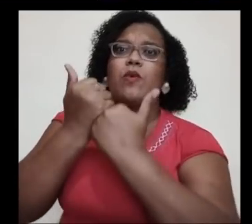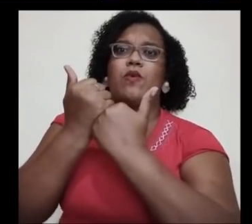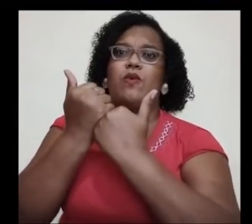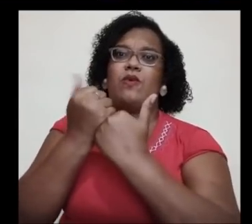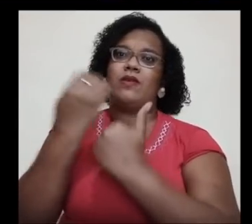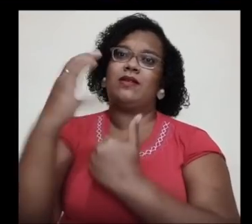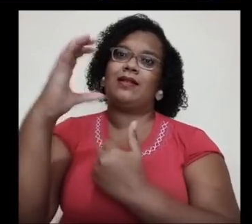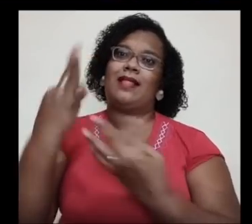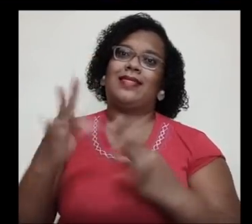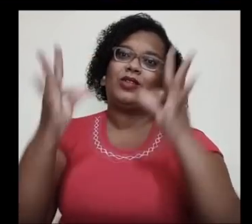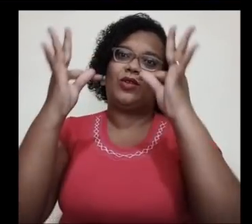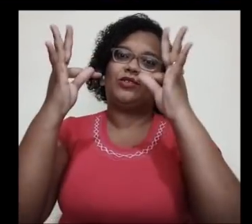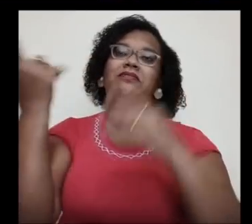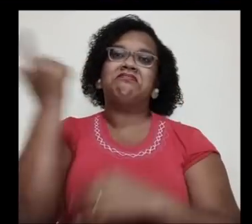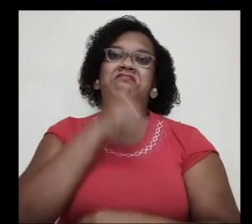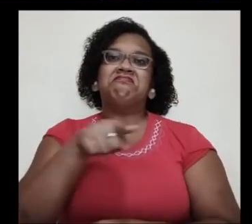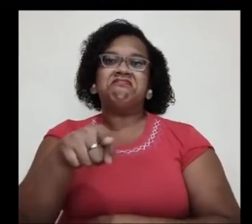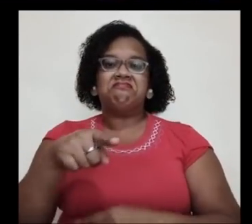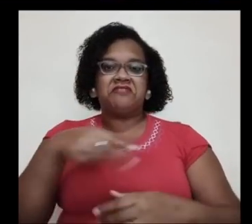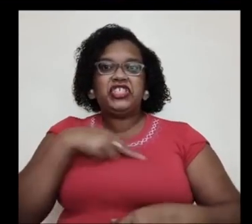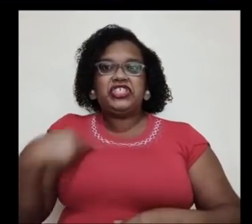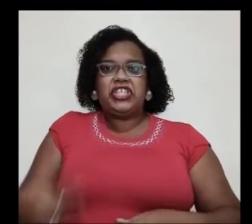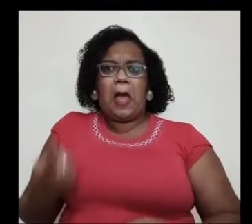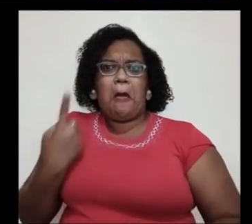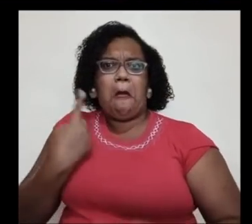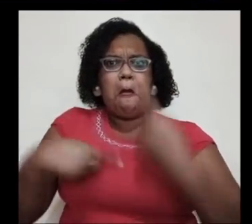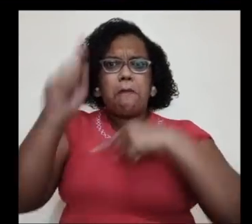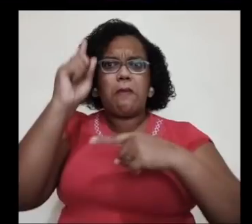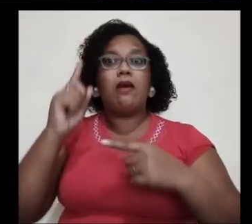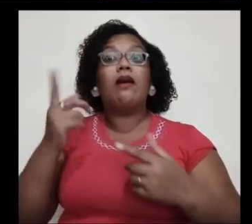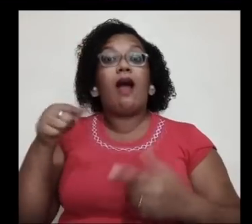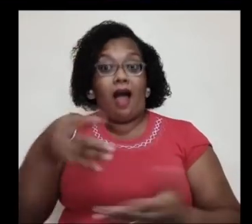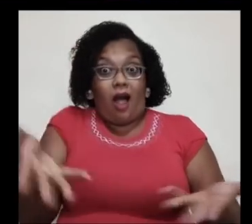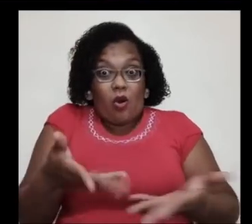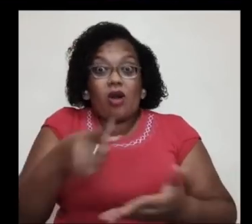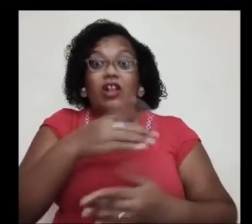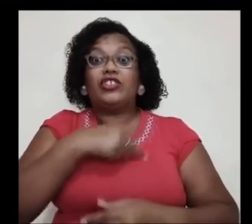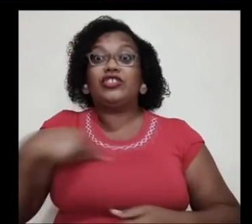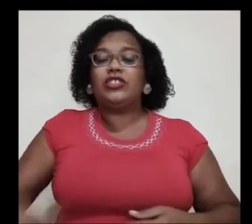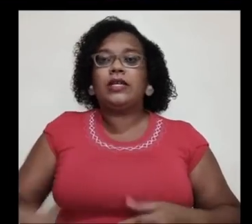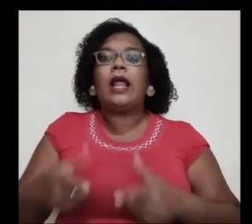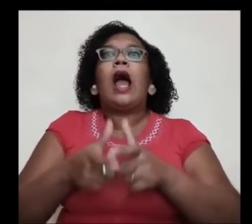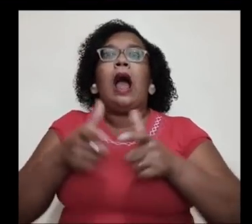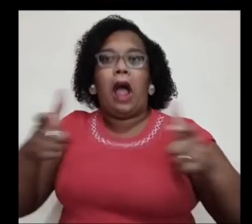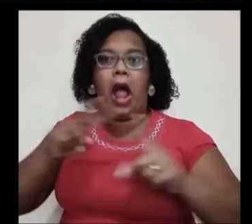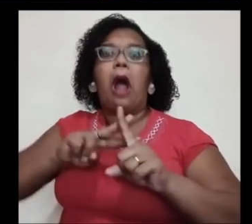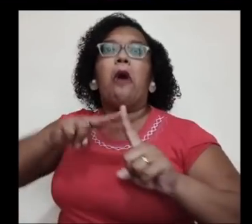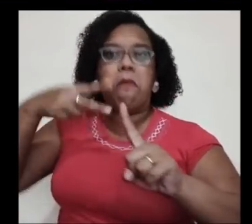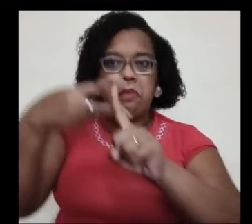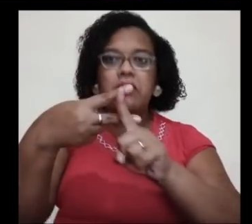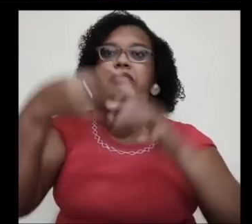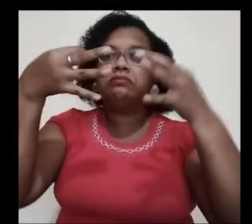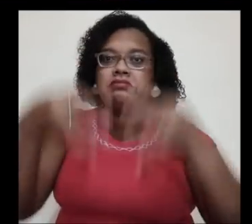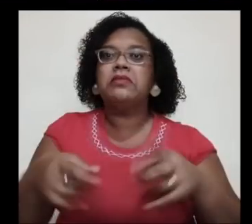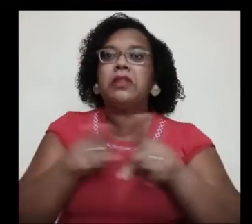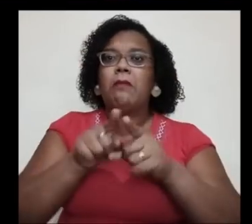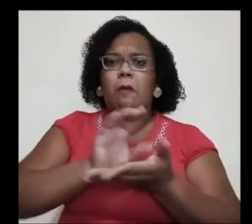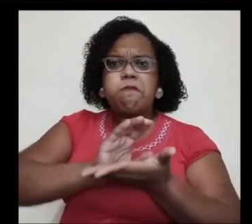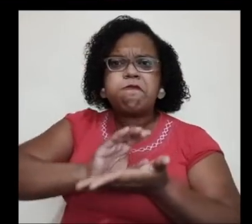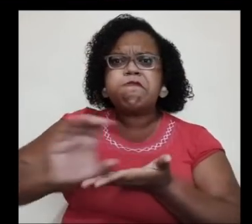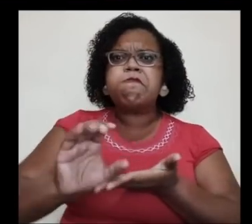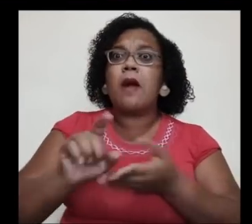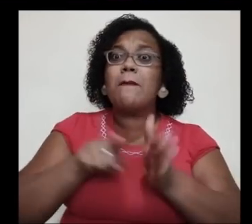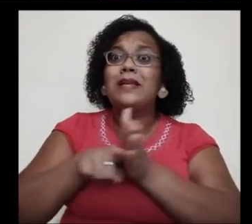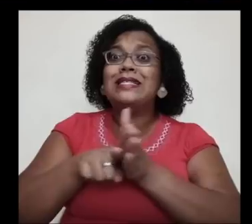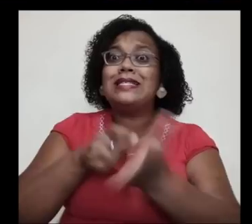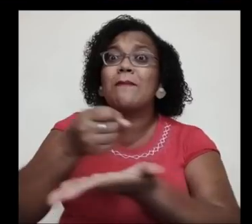aumentou significativamente o recurso para a pesquisa básica, o que, às vezes, no Brasil, isso é visto de uma maneira, por gestores, por legisladores, como